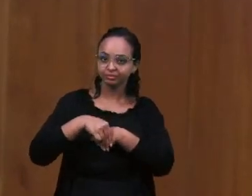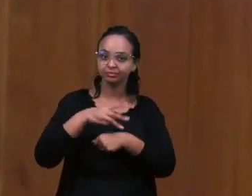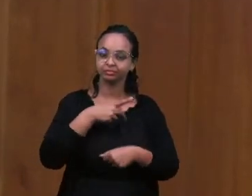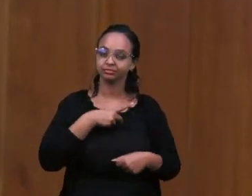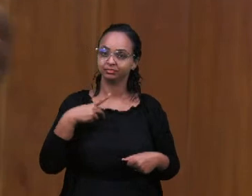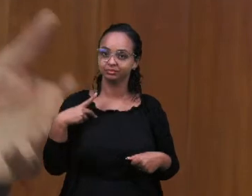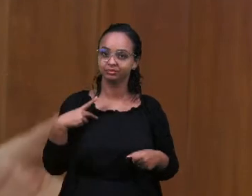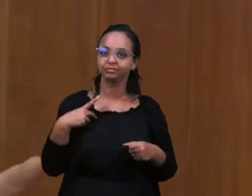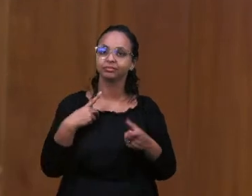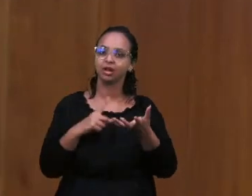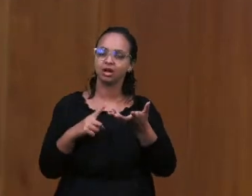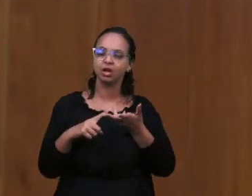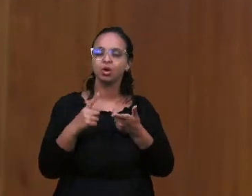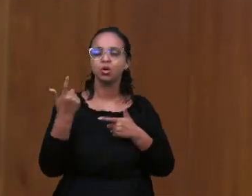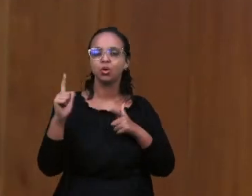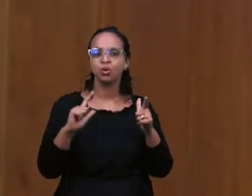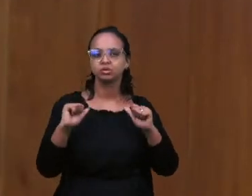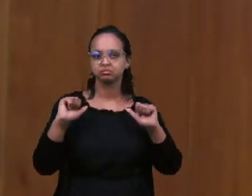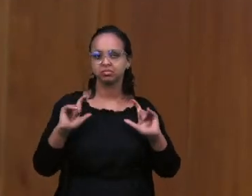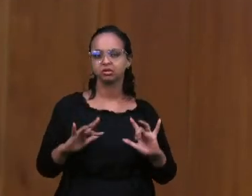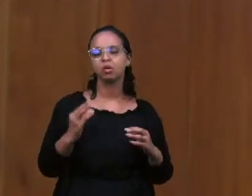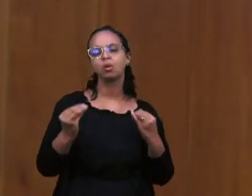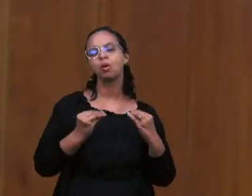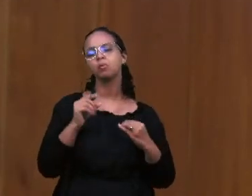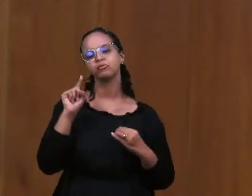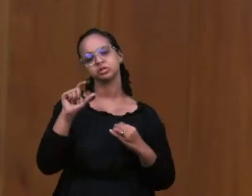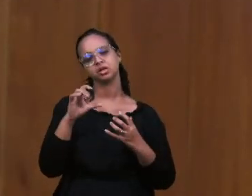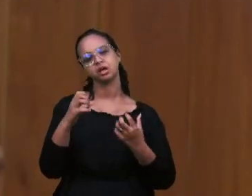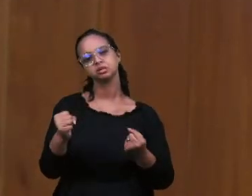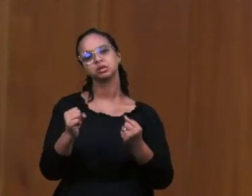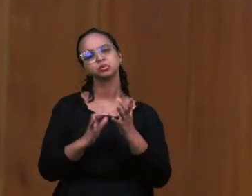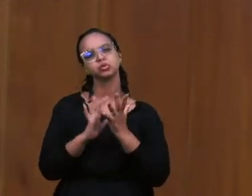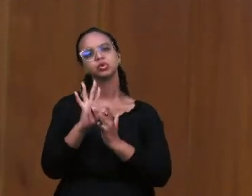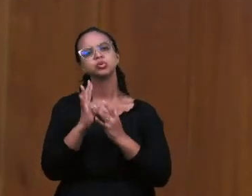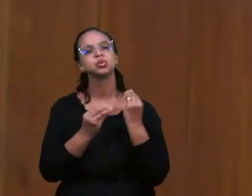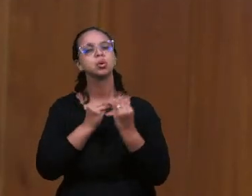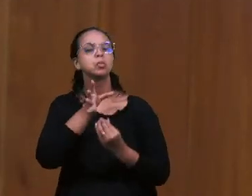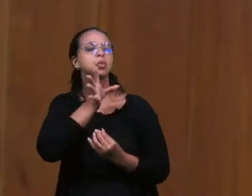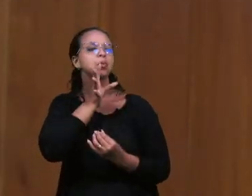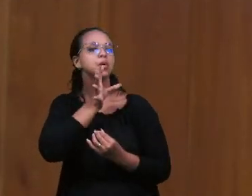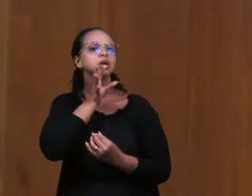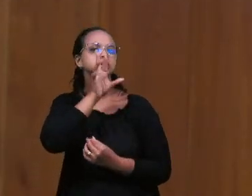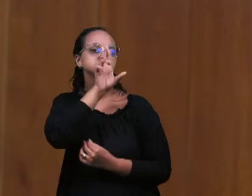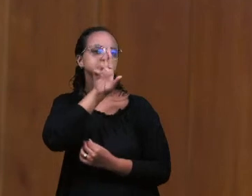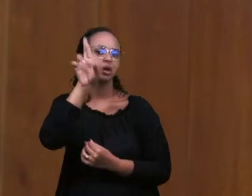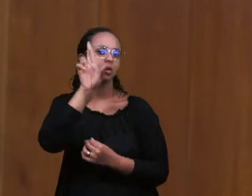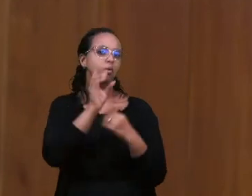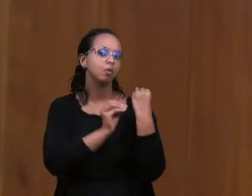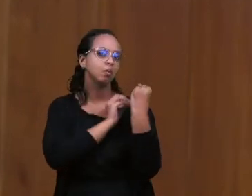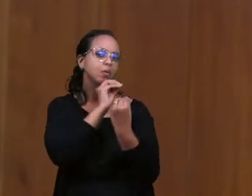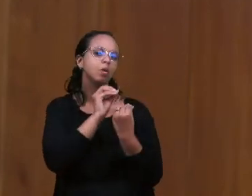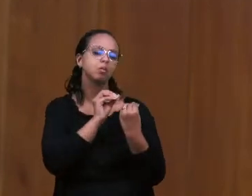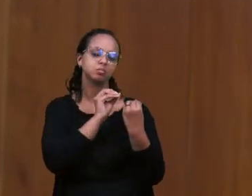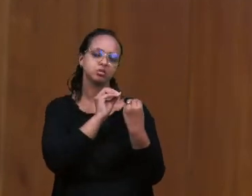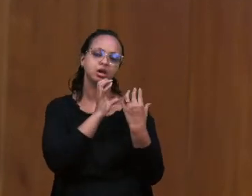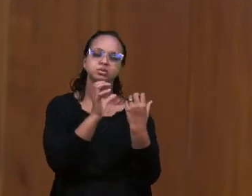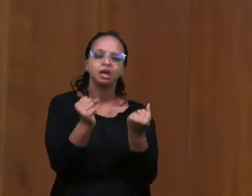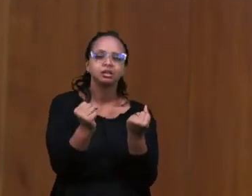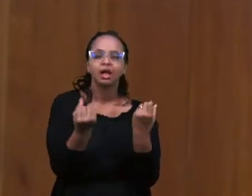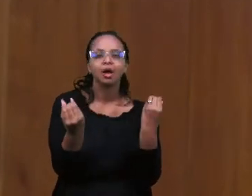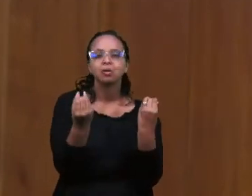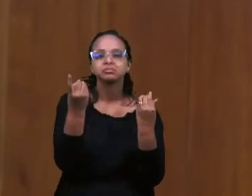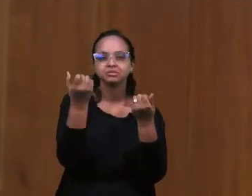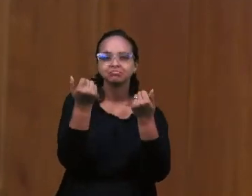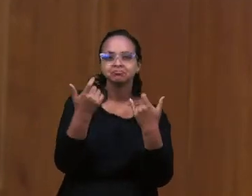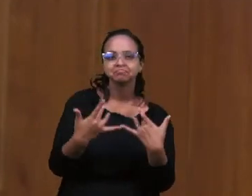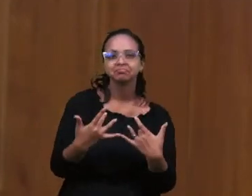dado. Fala um pouquinho da sua conversão, como foi a experiência de conhecer o Senhor, vir para a obra. Conta um pouquinho para os irmãos,